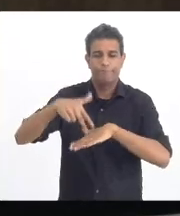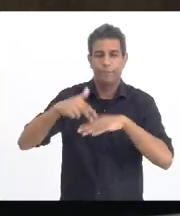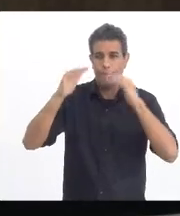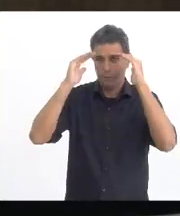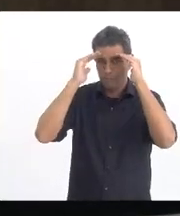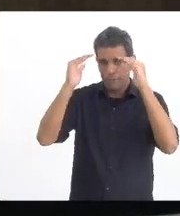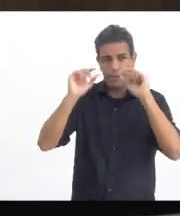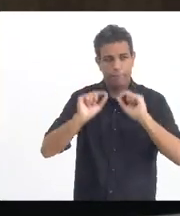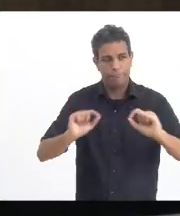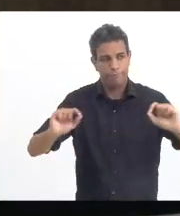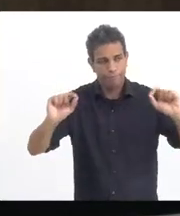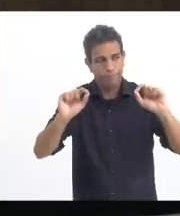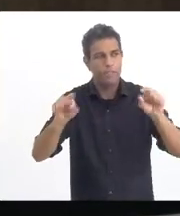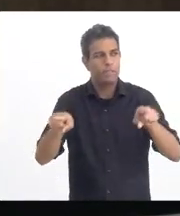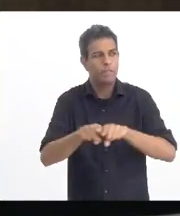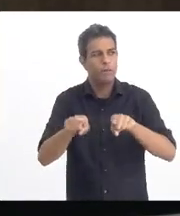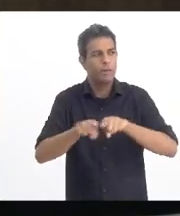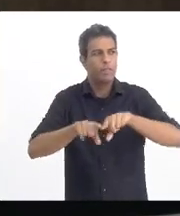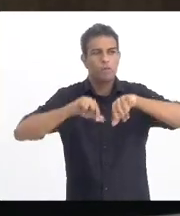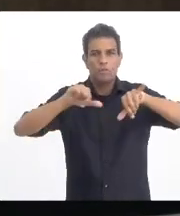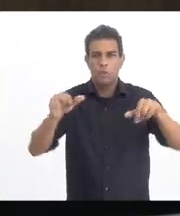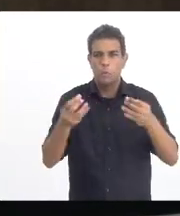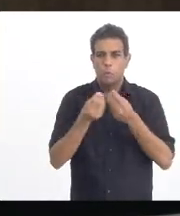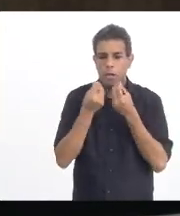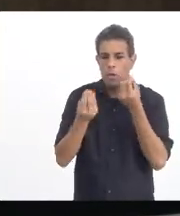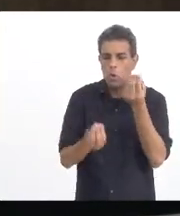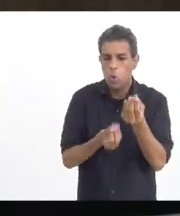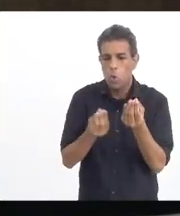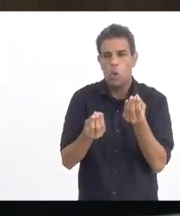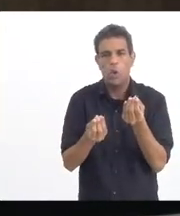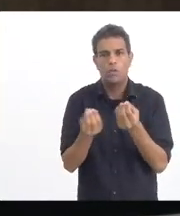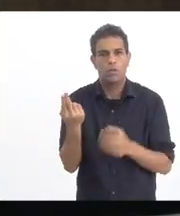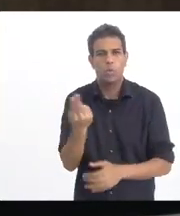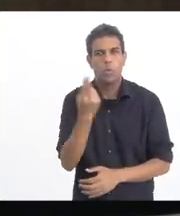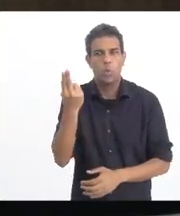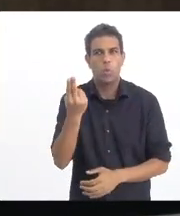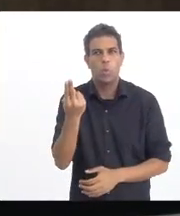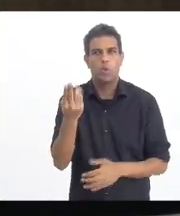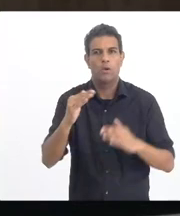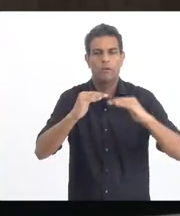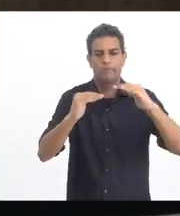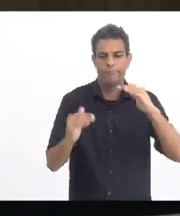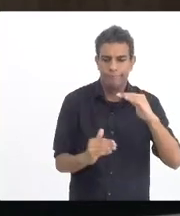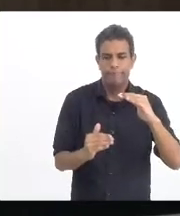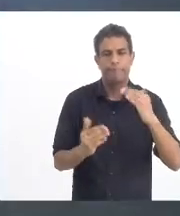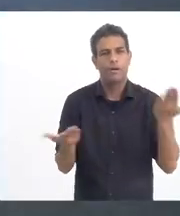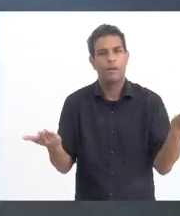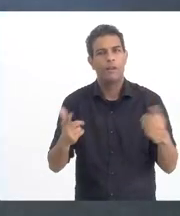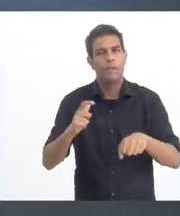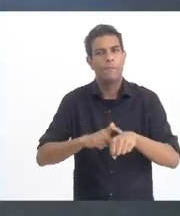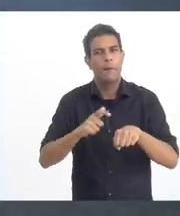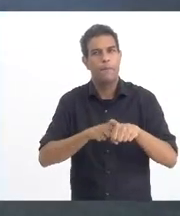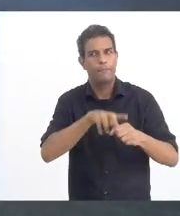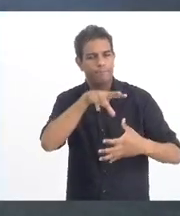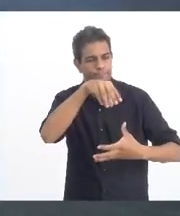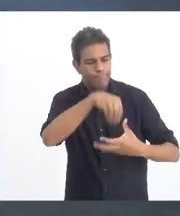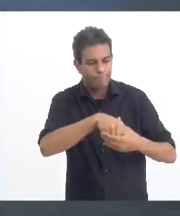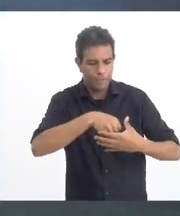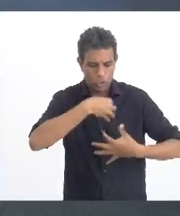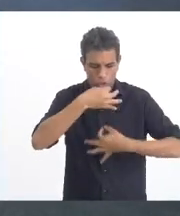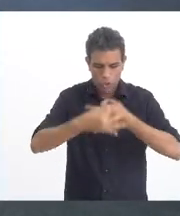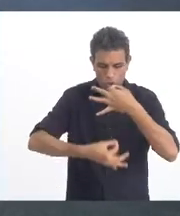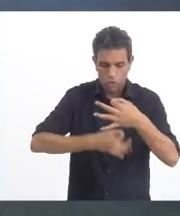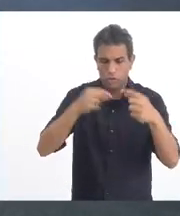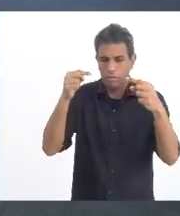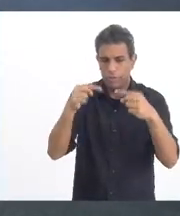Respeito o máximo ao senhor e a todos os coronéis que estão aqui. Eu nunca vou ser uma pessoa insubordinada. Agora, dentro da minha crítica,